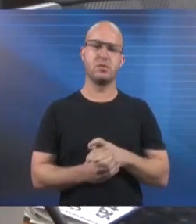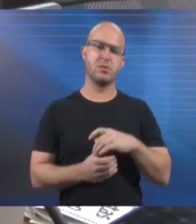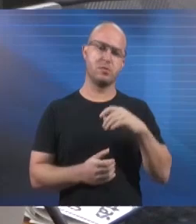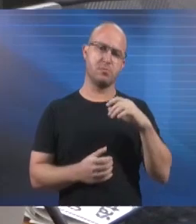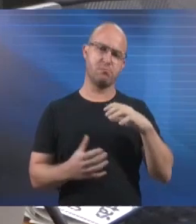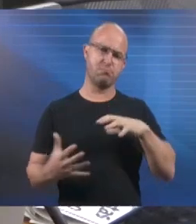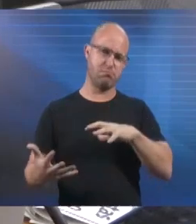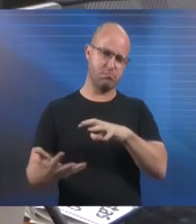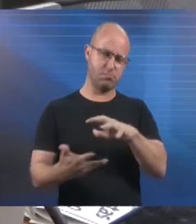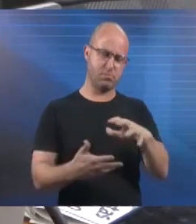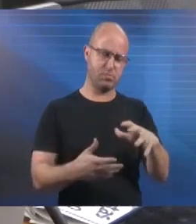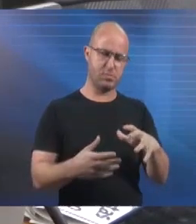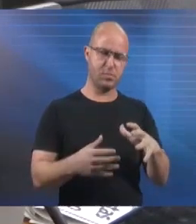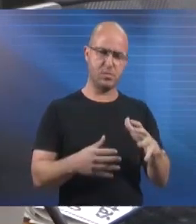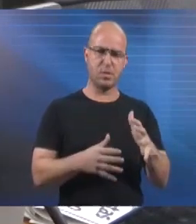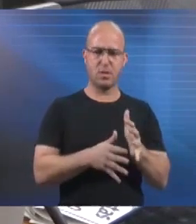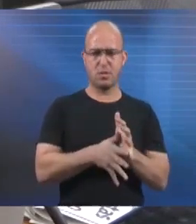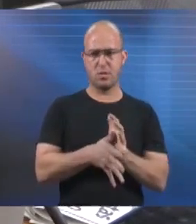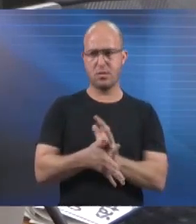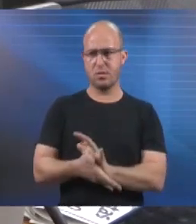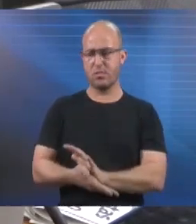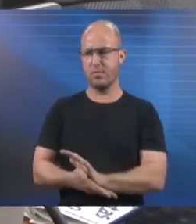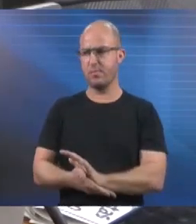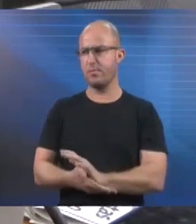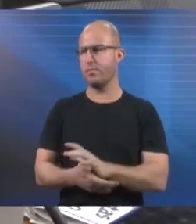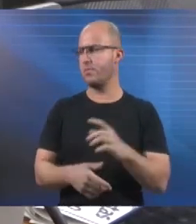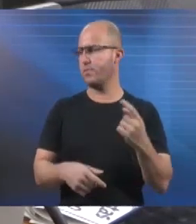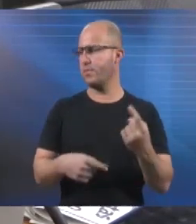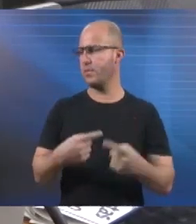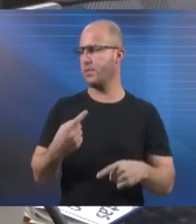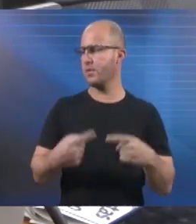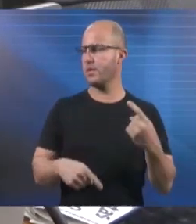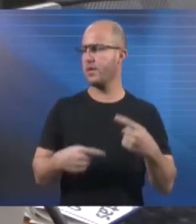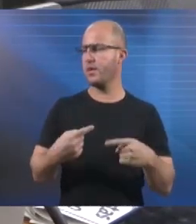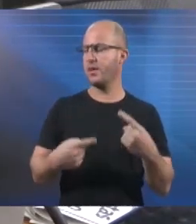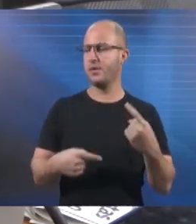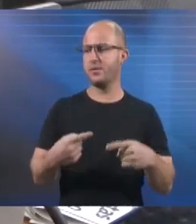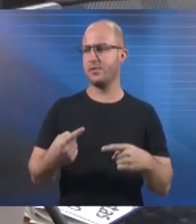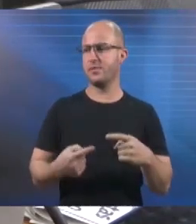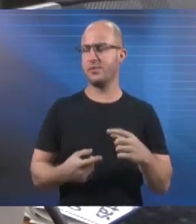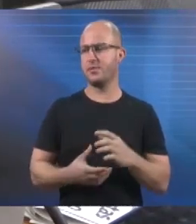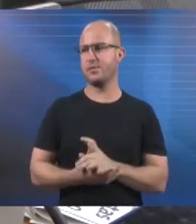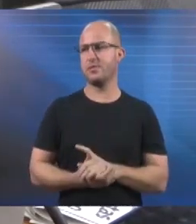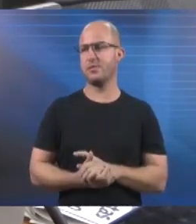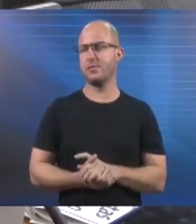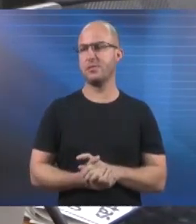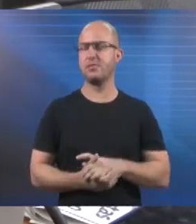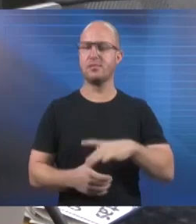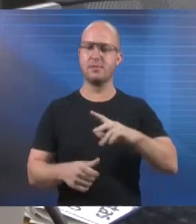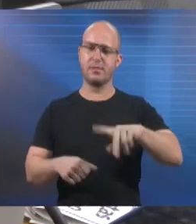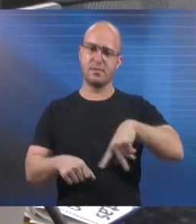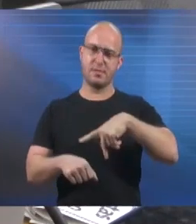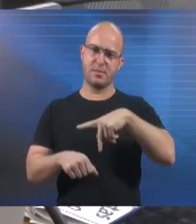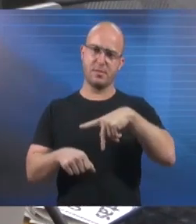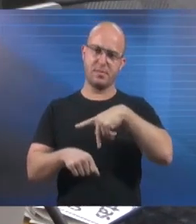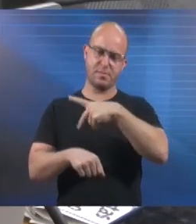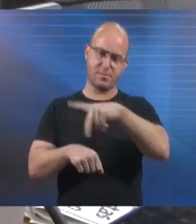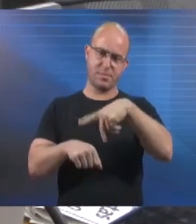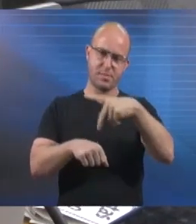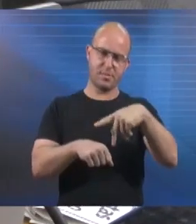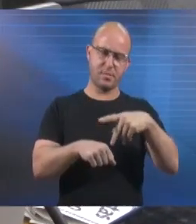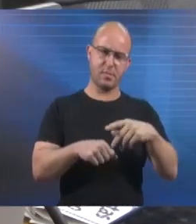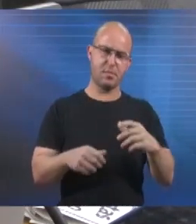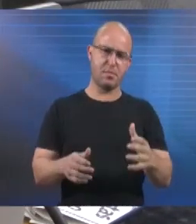por completo a possibilidade de desenvolvimento econômico de países